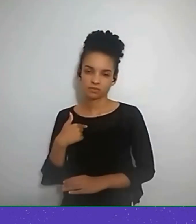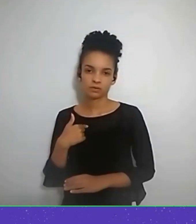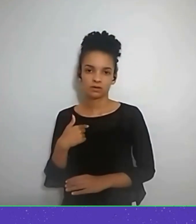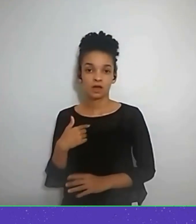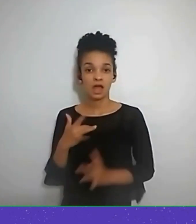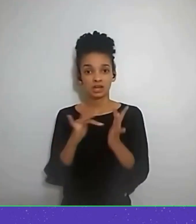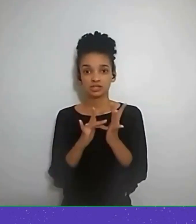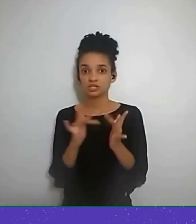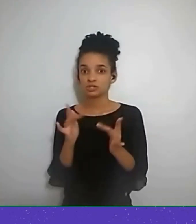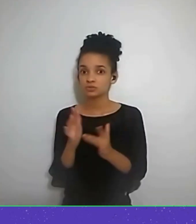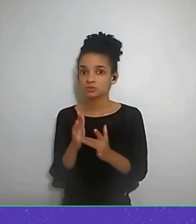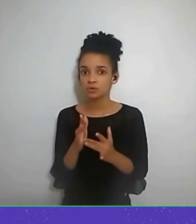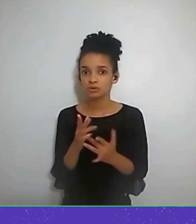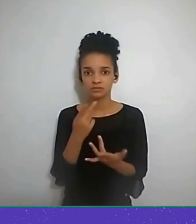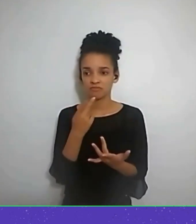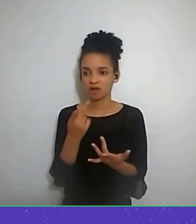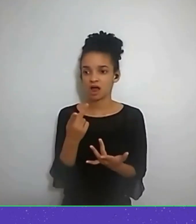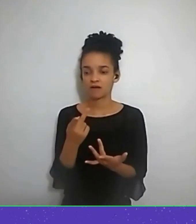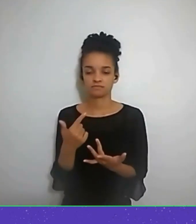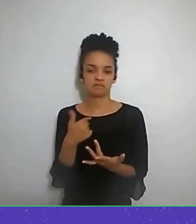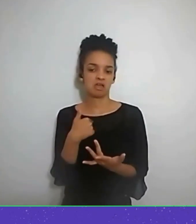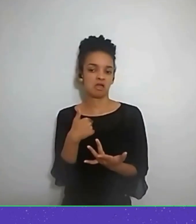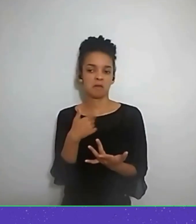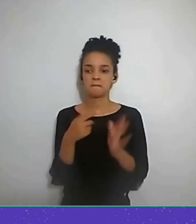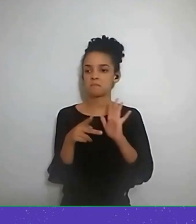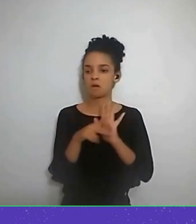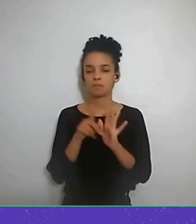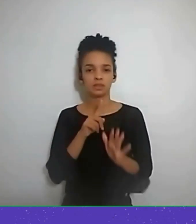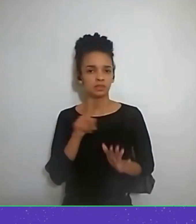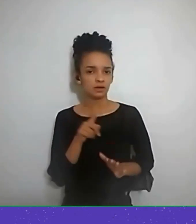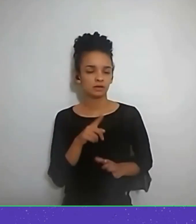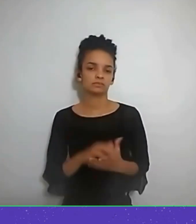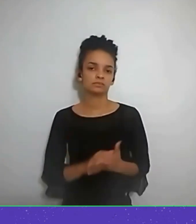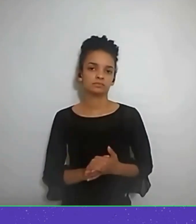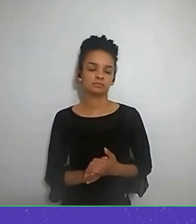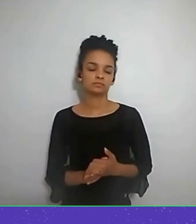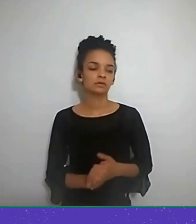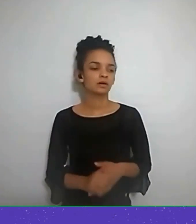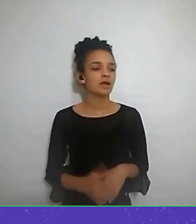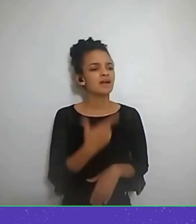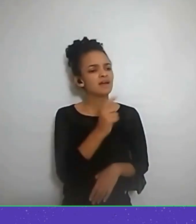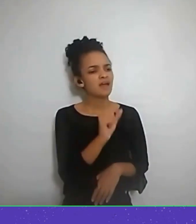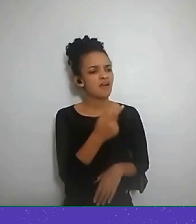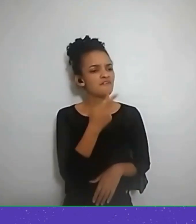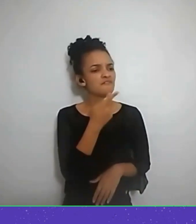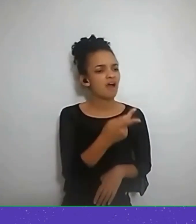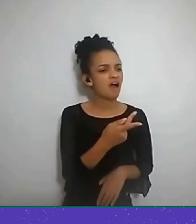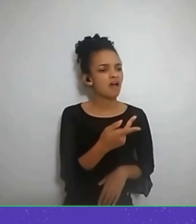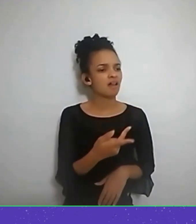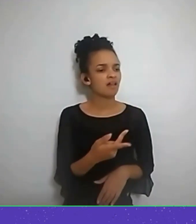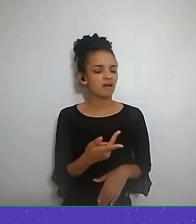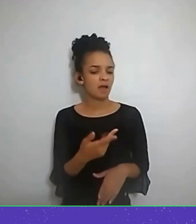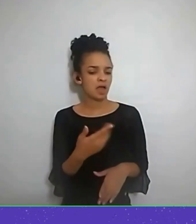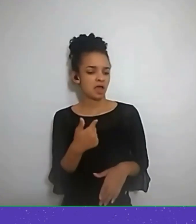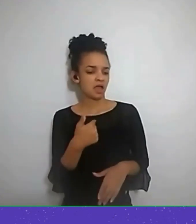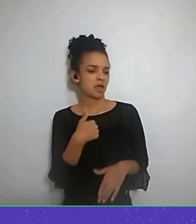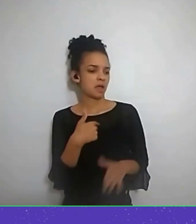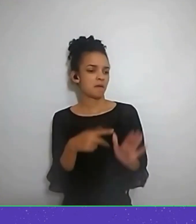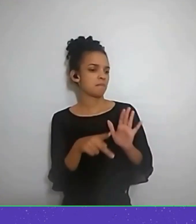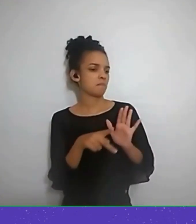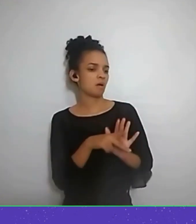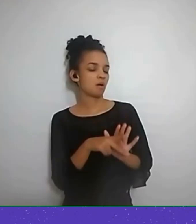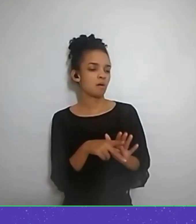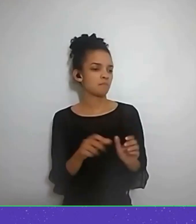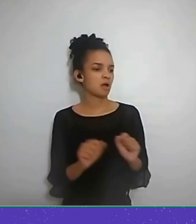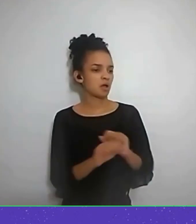mesmo. Versículo 18: quem fala por si está procurando a sua própria glória, mas o que procura a glória de